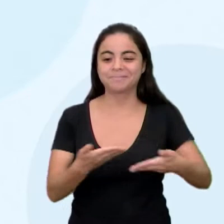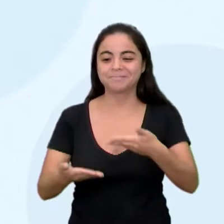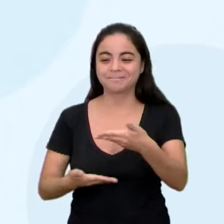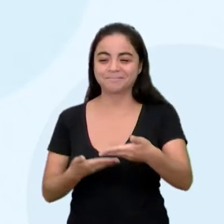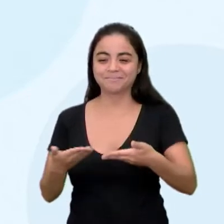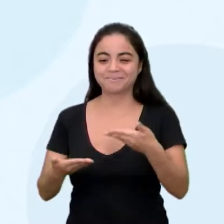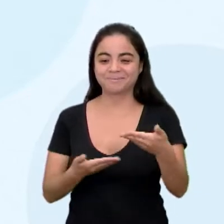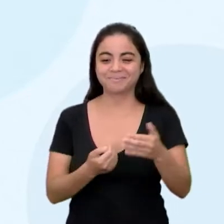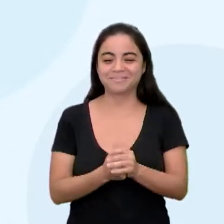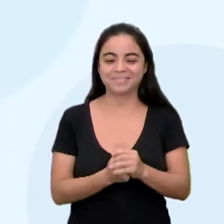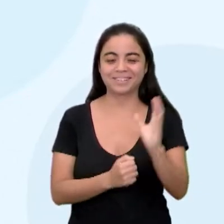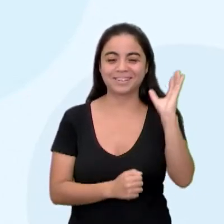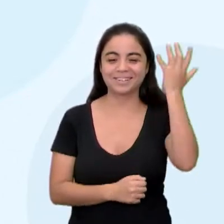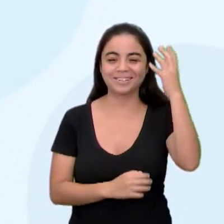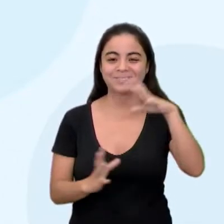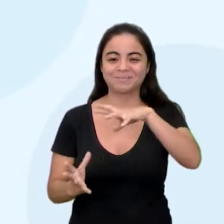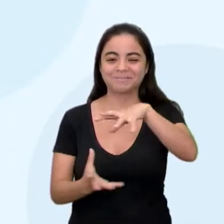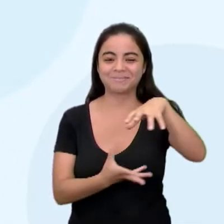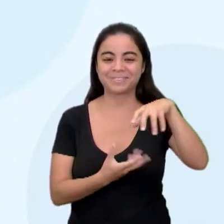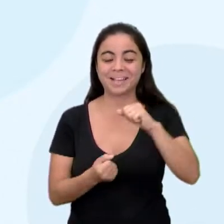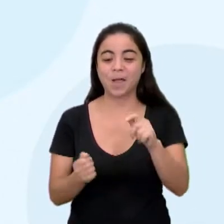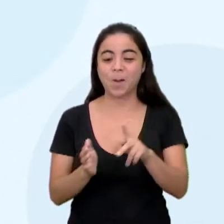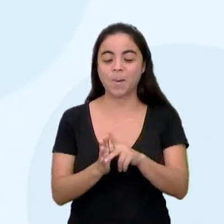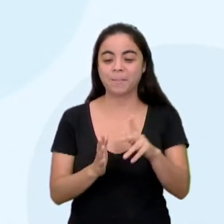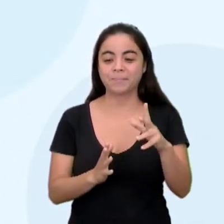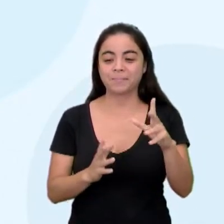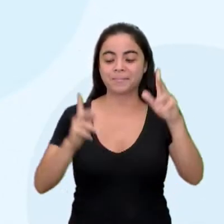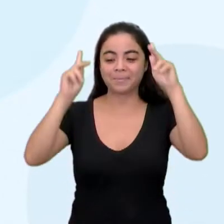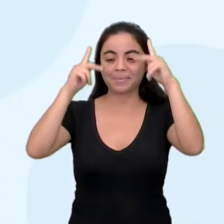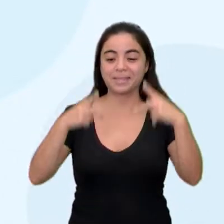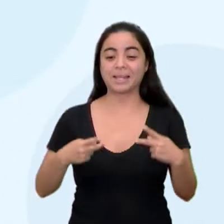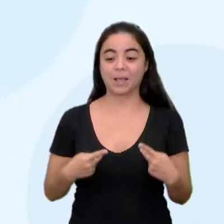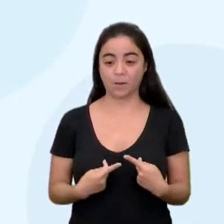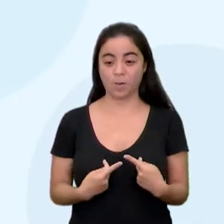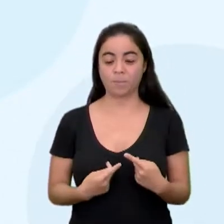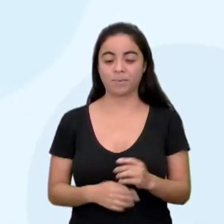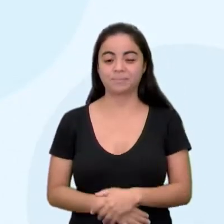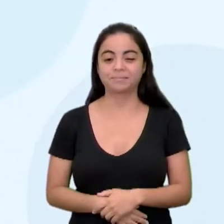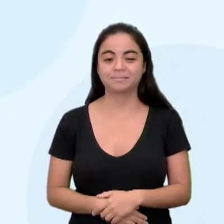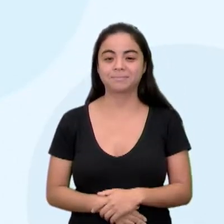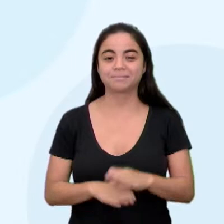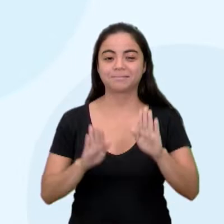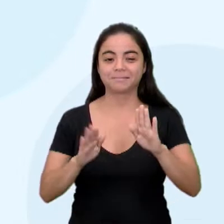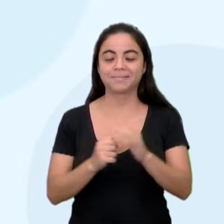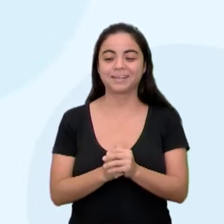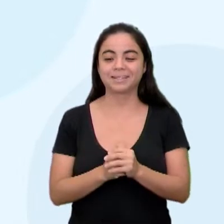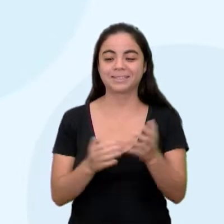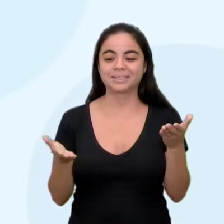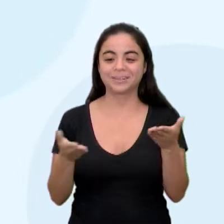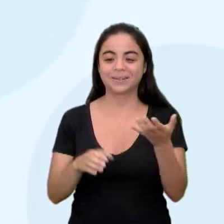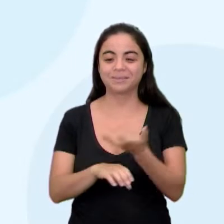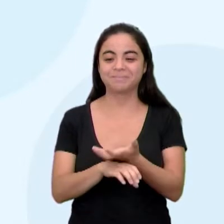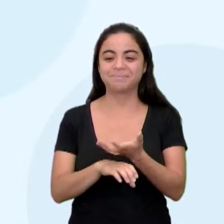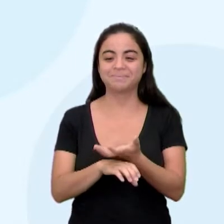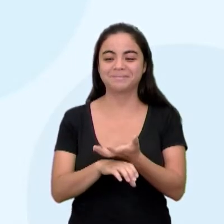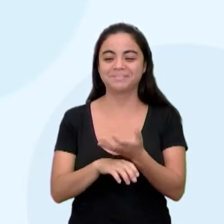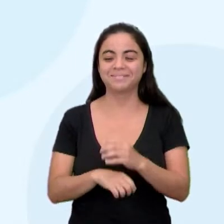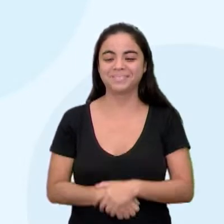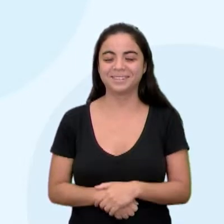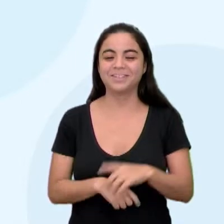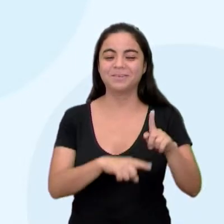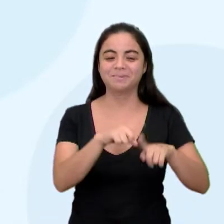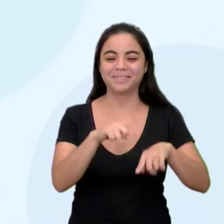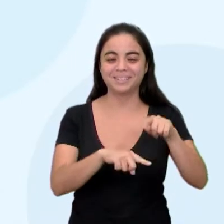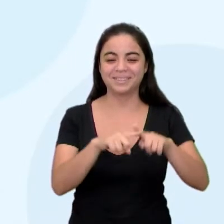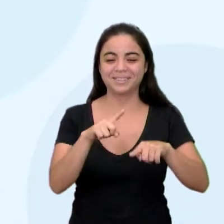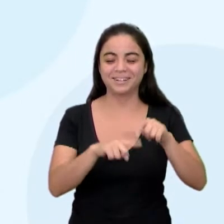com a depredação do planeta pelo próprio homem, né? Então eu trouxe essa matéria que não vai ser possível ler hoje, né? Mas eu trouxe a matéria, está no material, que